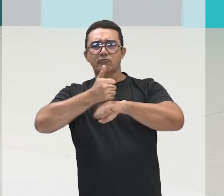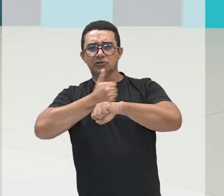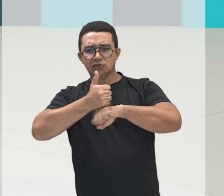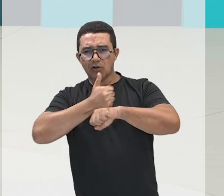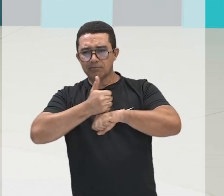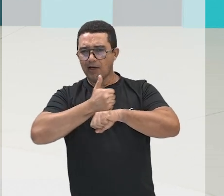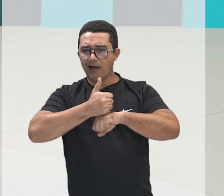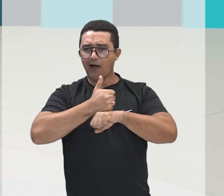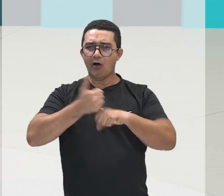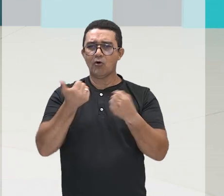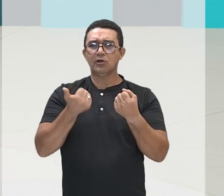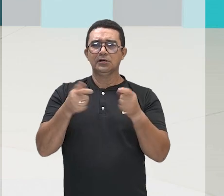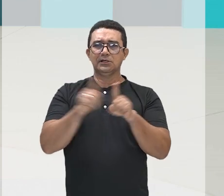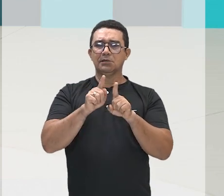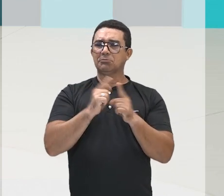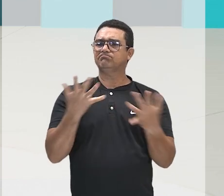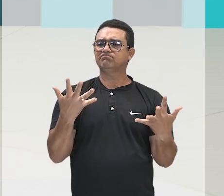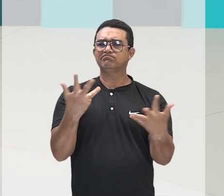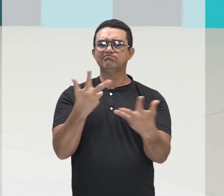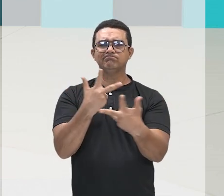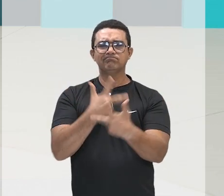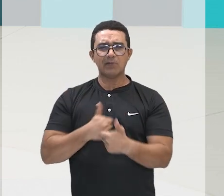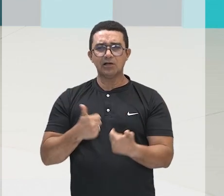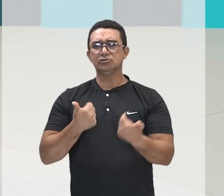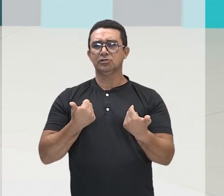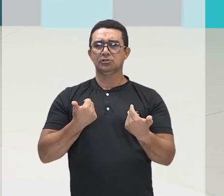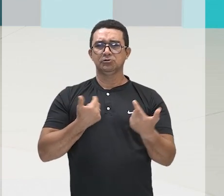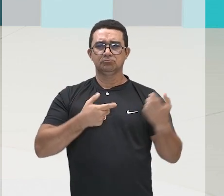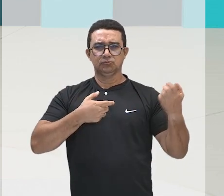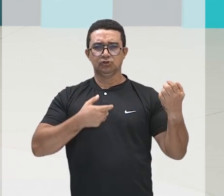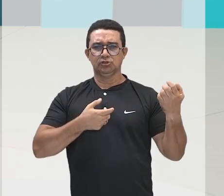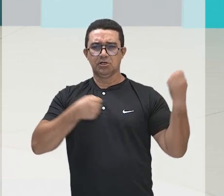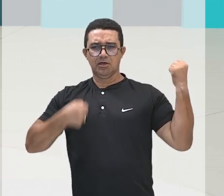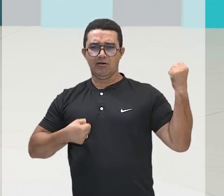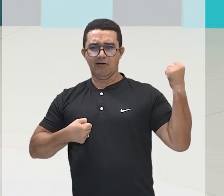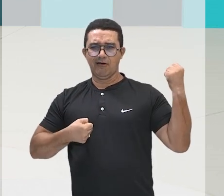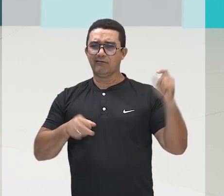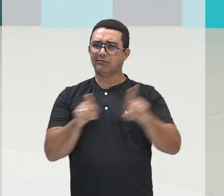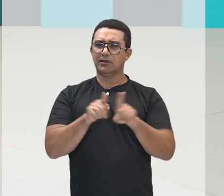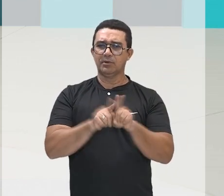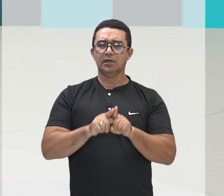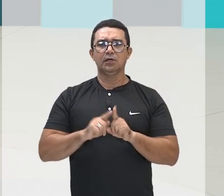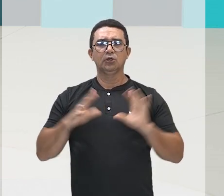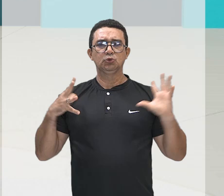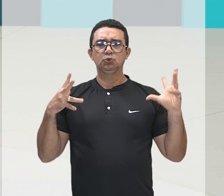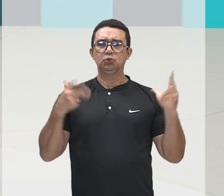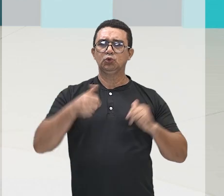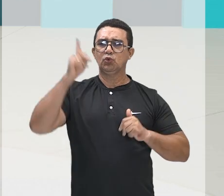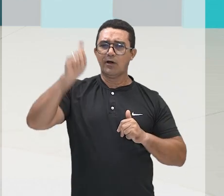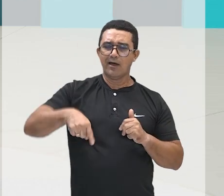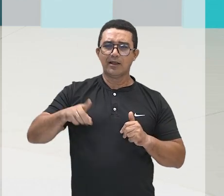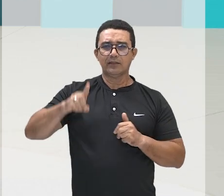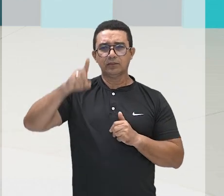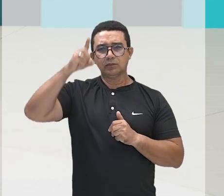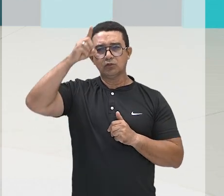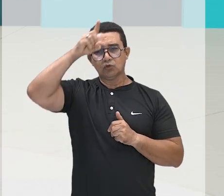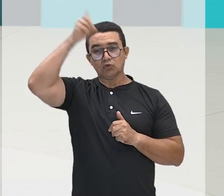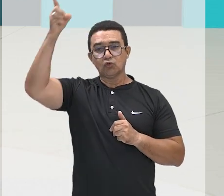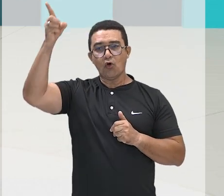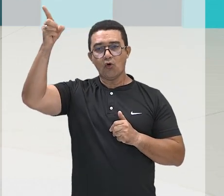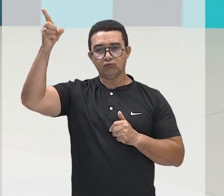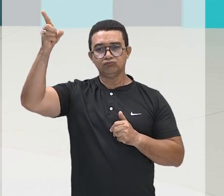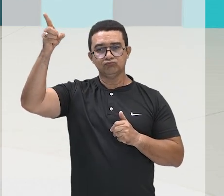as habilidades militares e guerreiras, tudo que eles faziam também eram dádivas dos